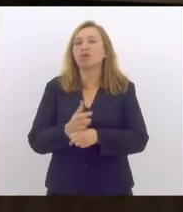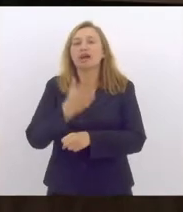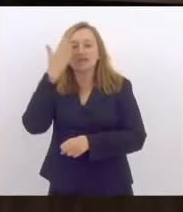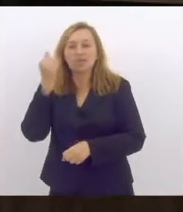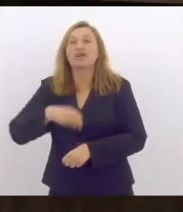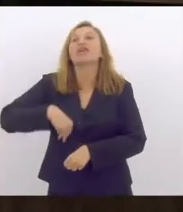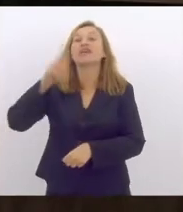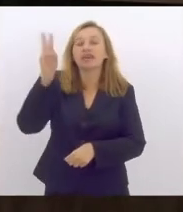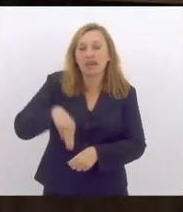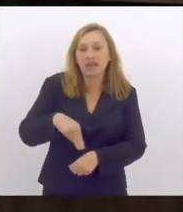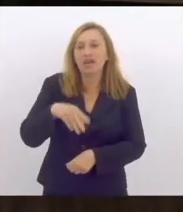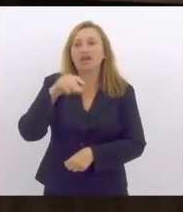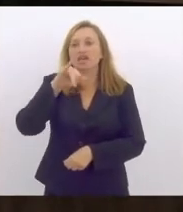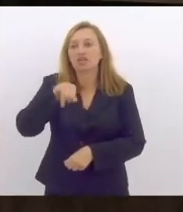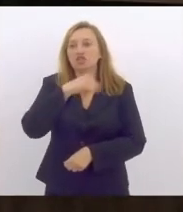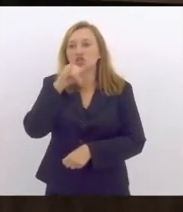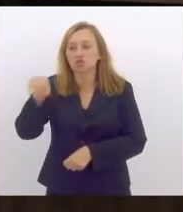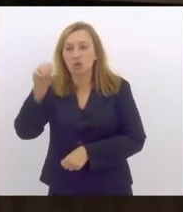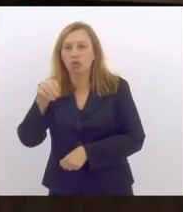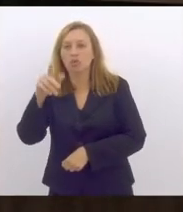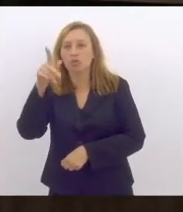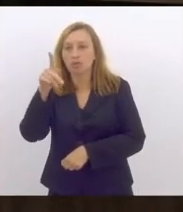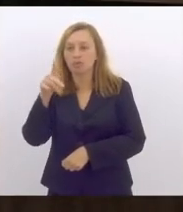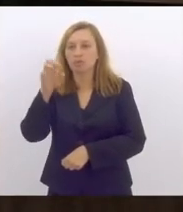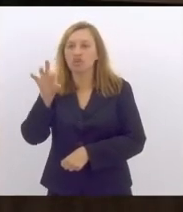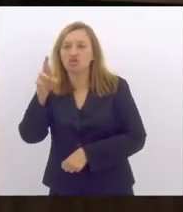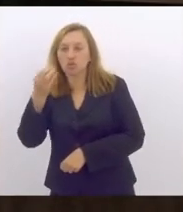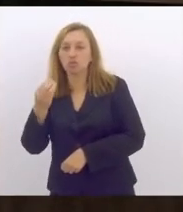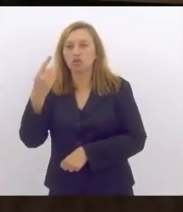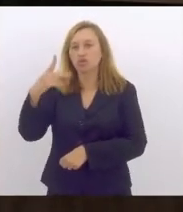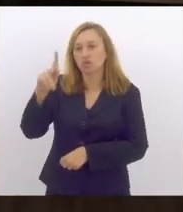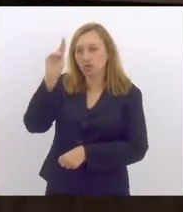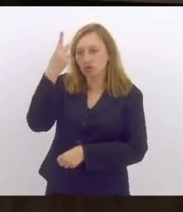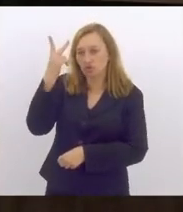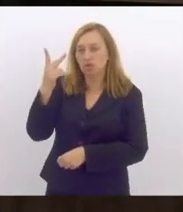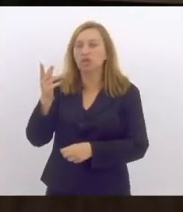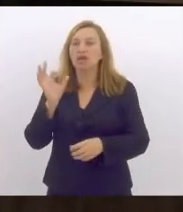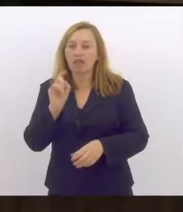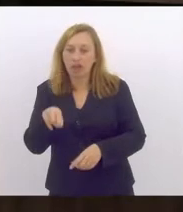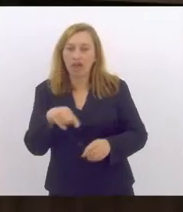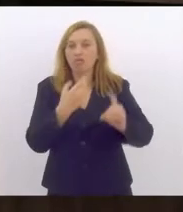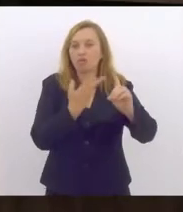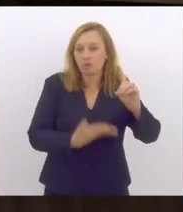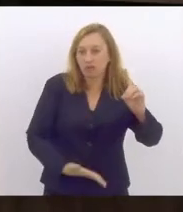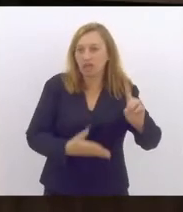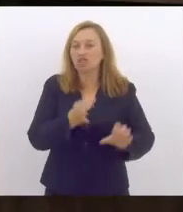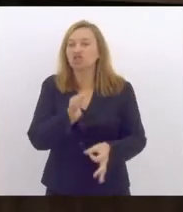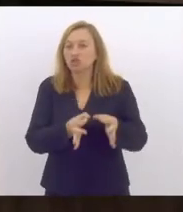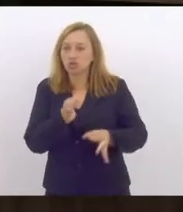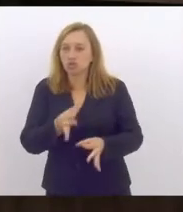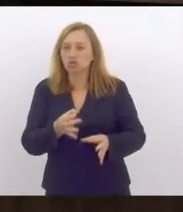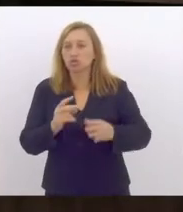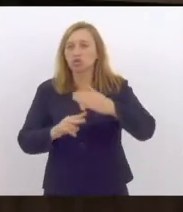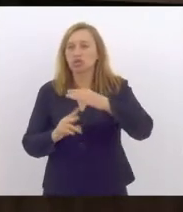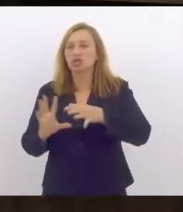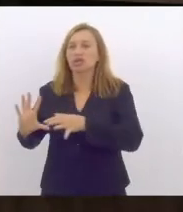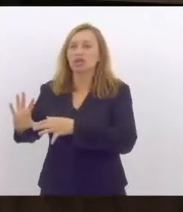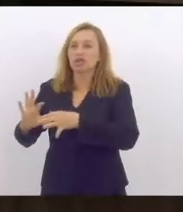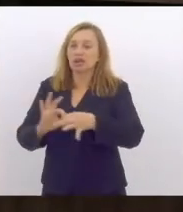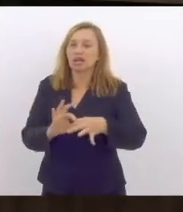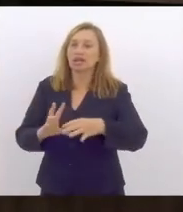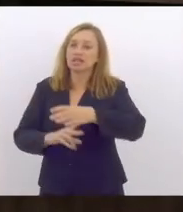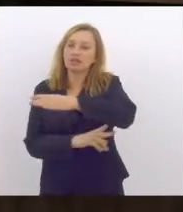quem era João Peixoto e vai procurar saber a sua história. Portanto, é uma justa homenagem à Ponte da Integração que liga